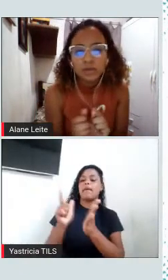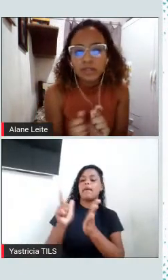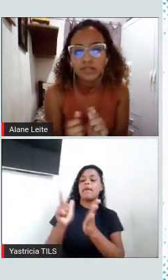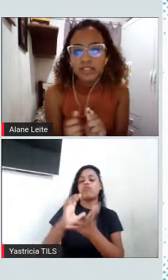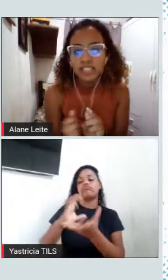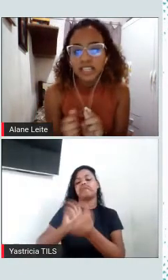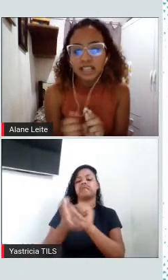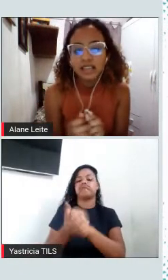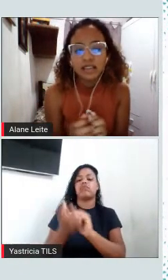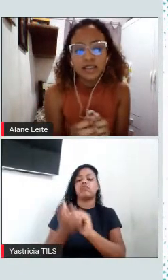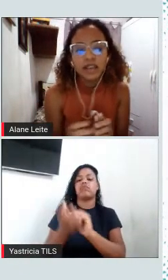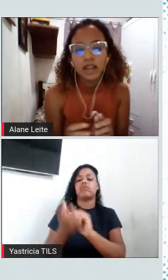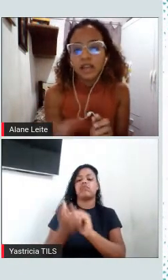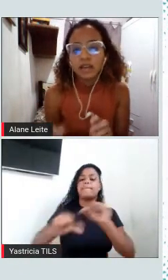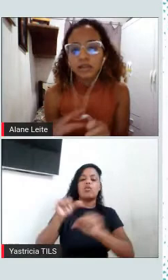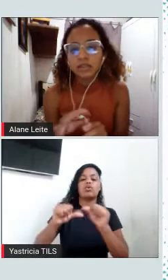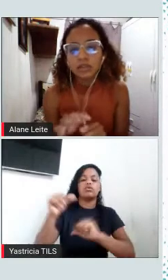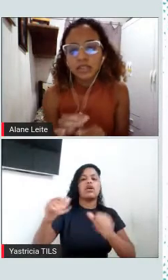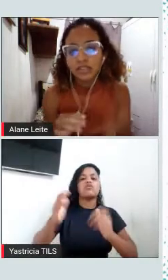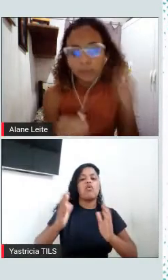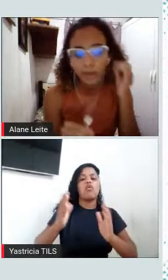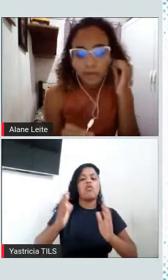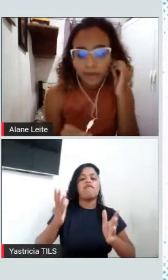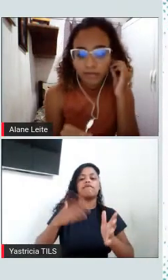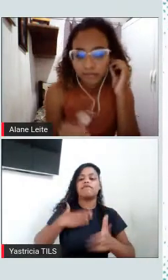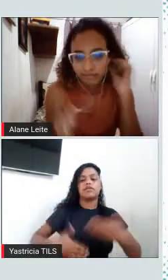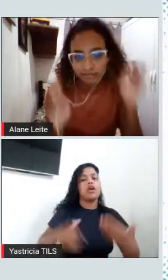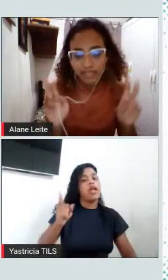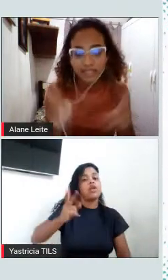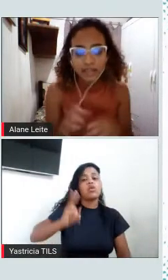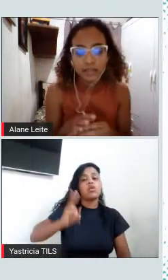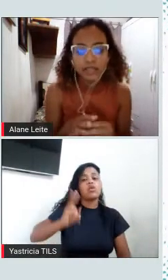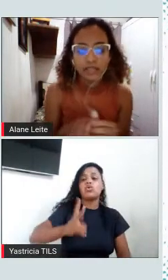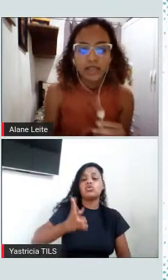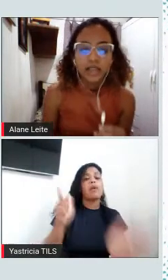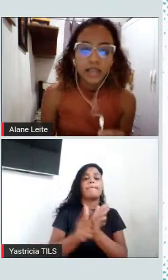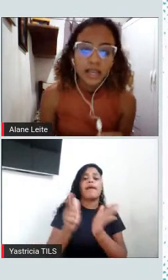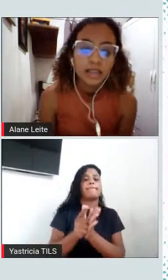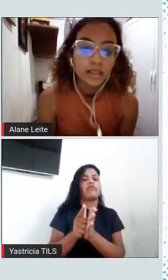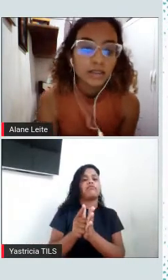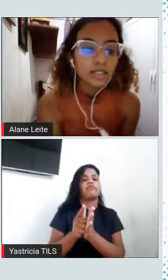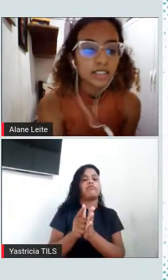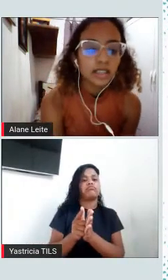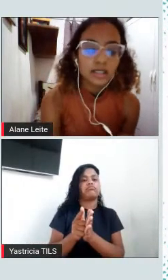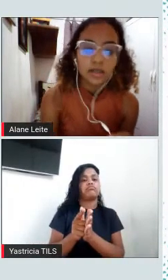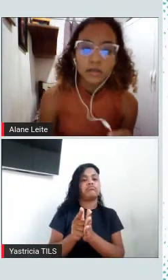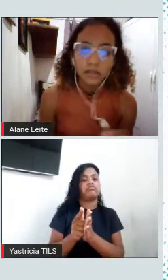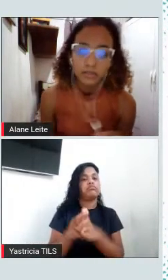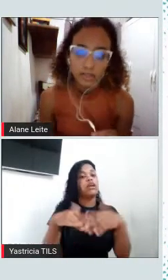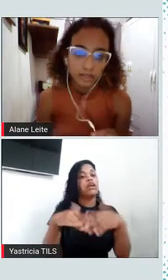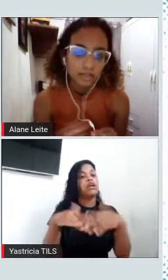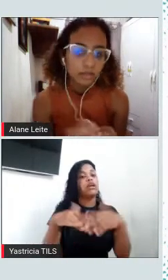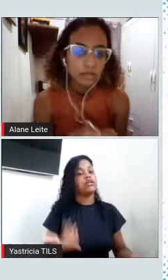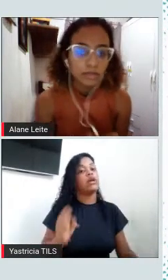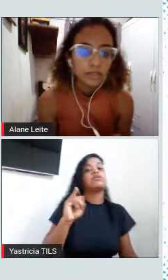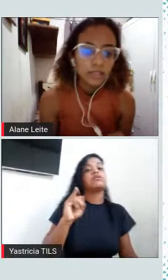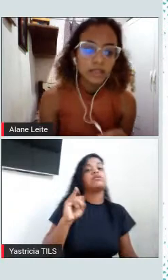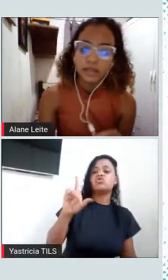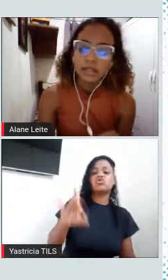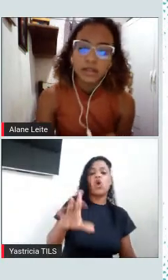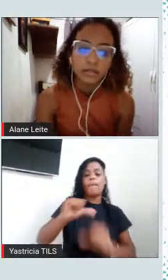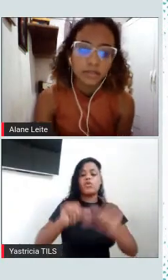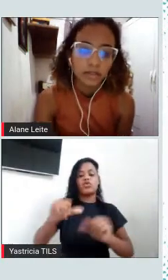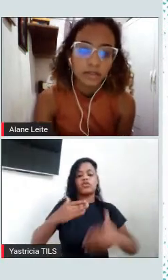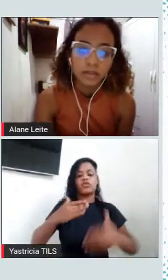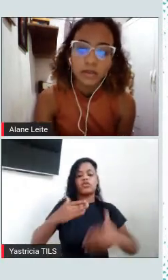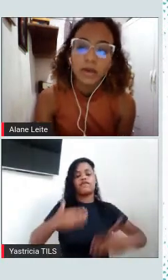modificando a estrutura física dele, né? Ele continua sendo papel, basicamente. Então, se a gente está só modificando a estrutura